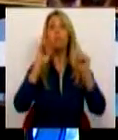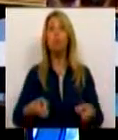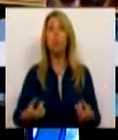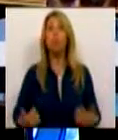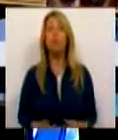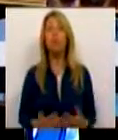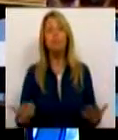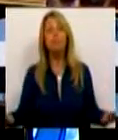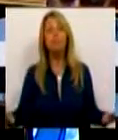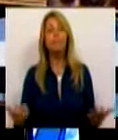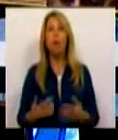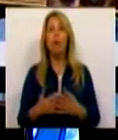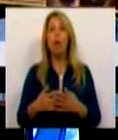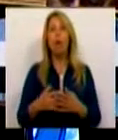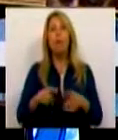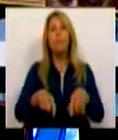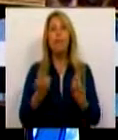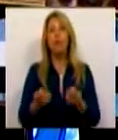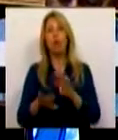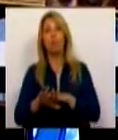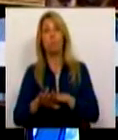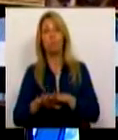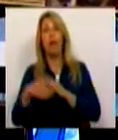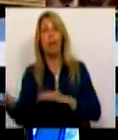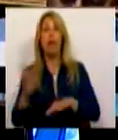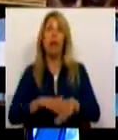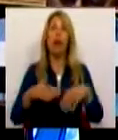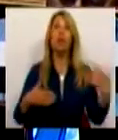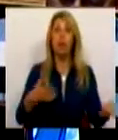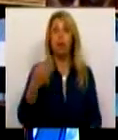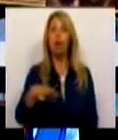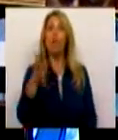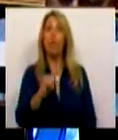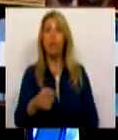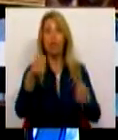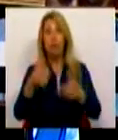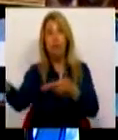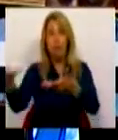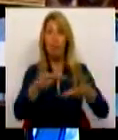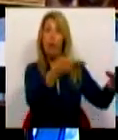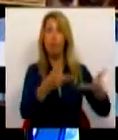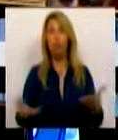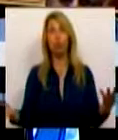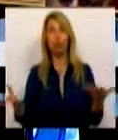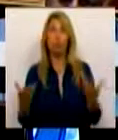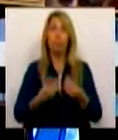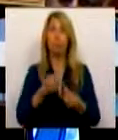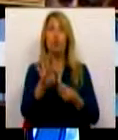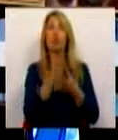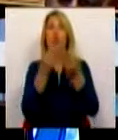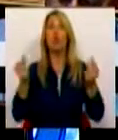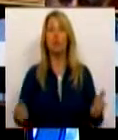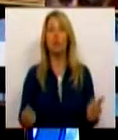isso, partidos à direita e à esquerda do PS, bem-vindos ao lado da solução. Enquanto profissional de